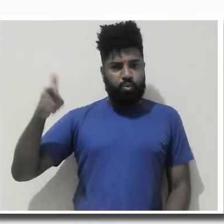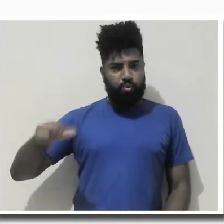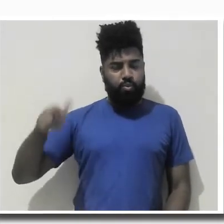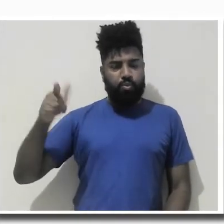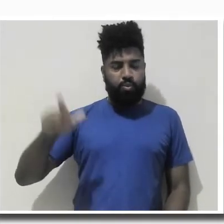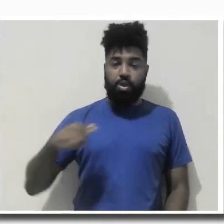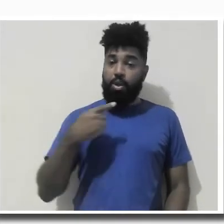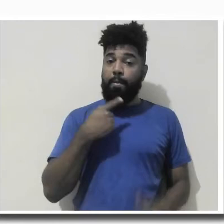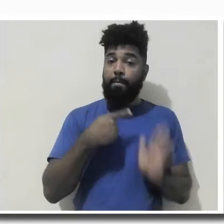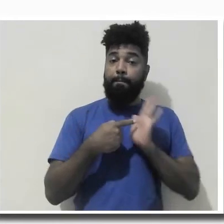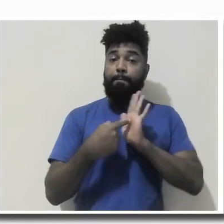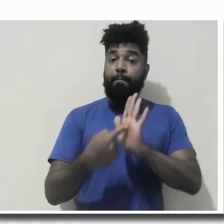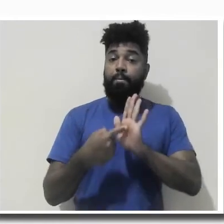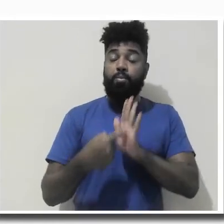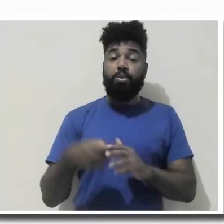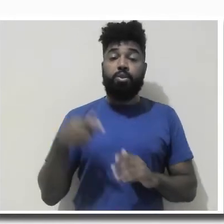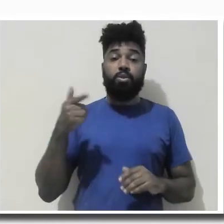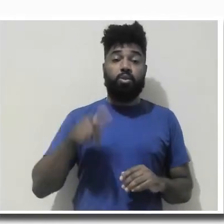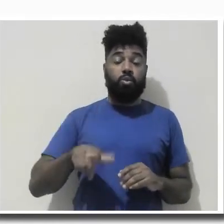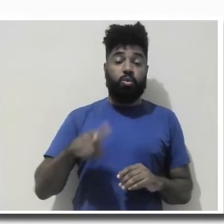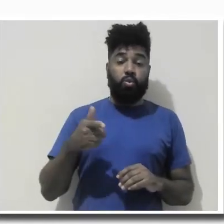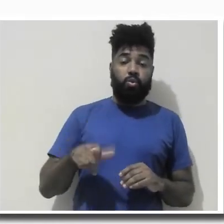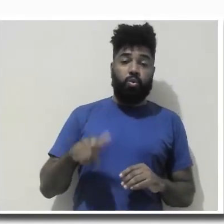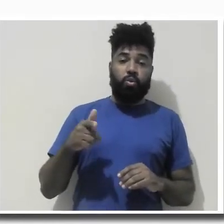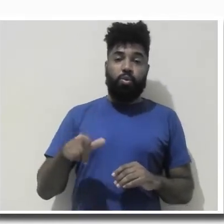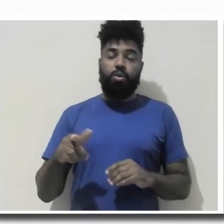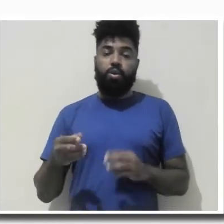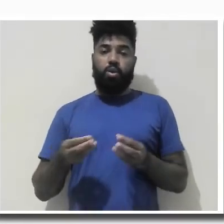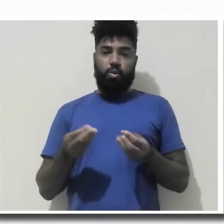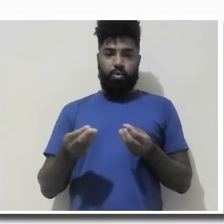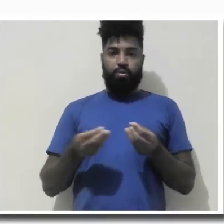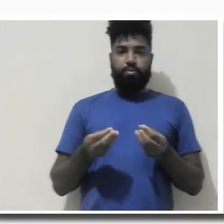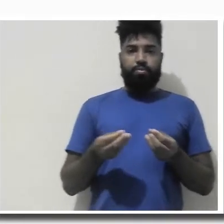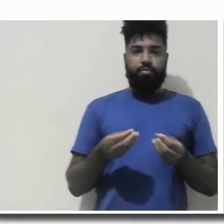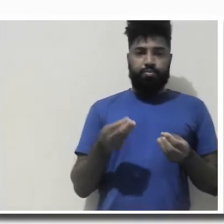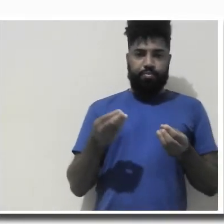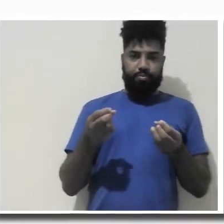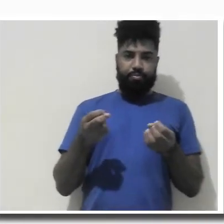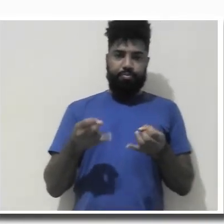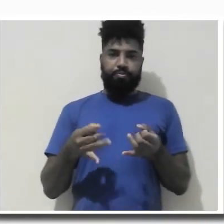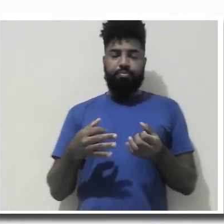a repetição, eu posso simplesmente escrever assim,